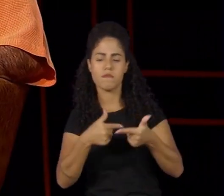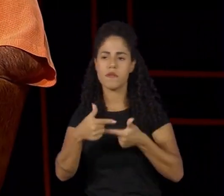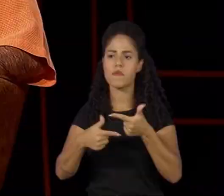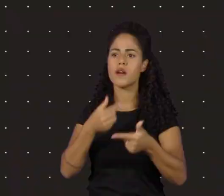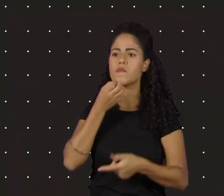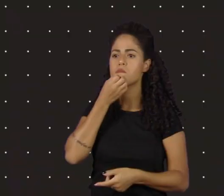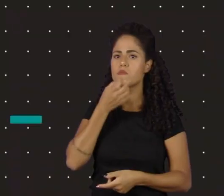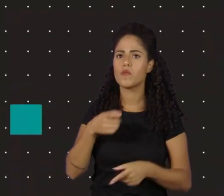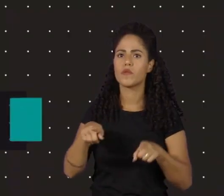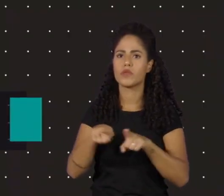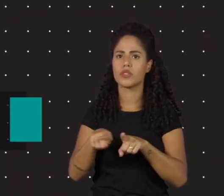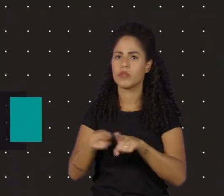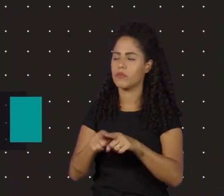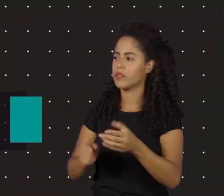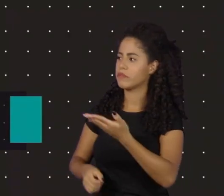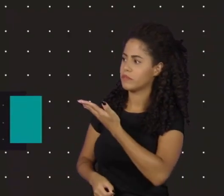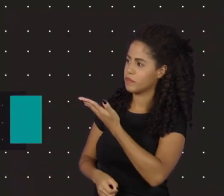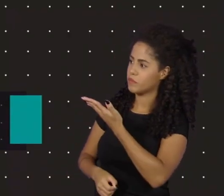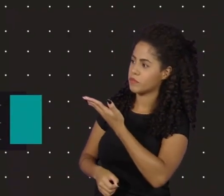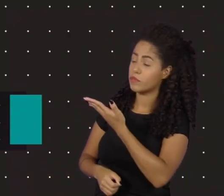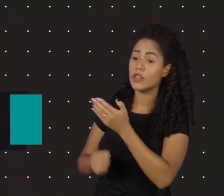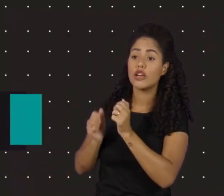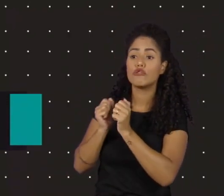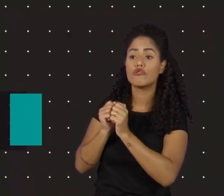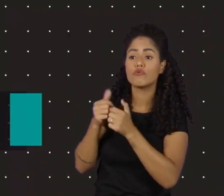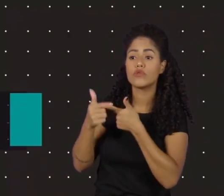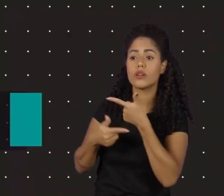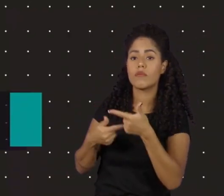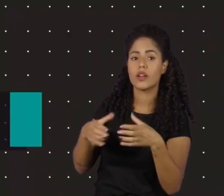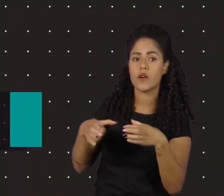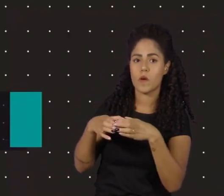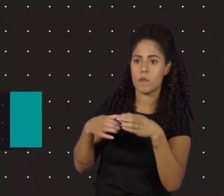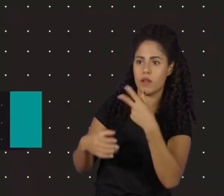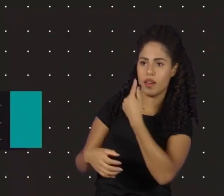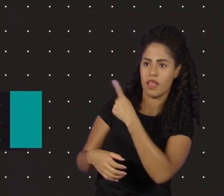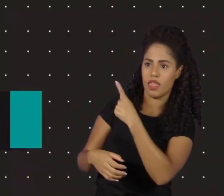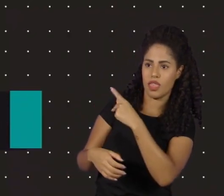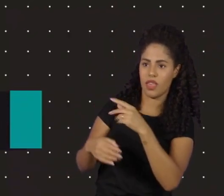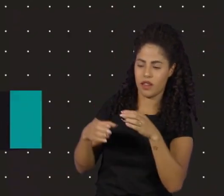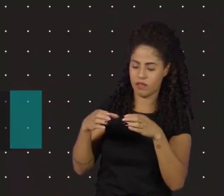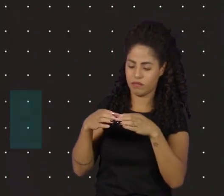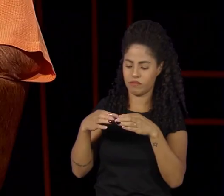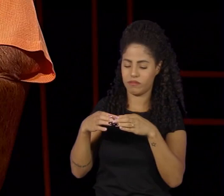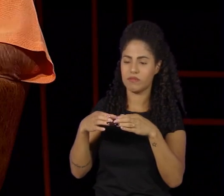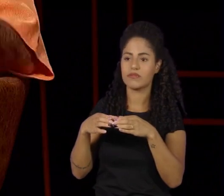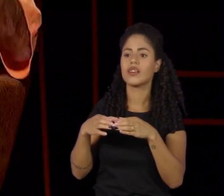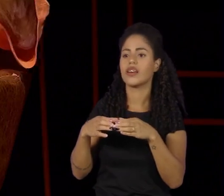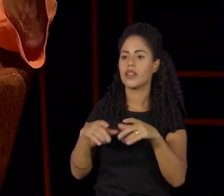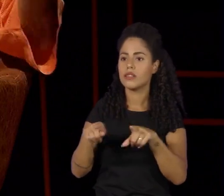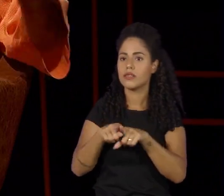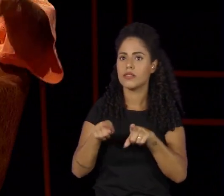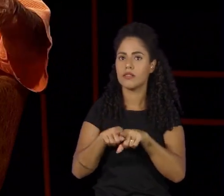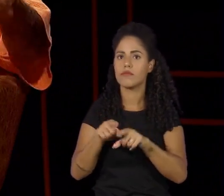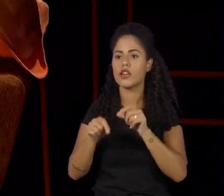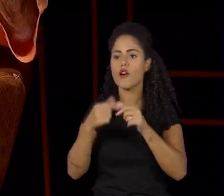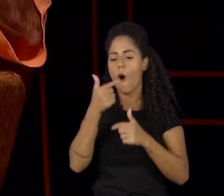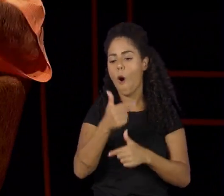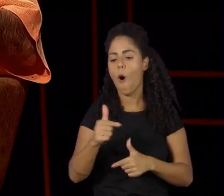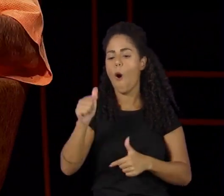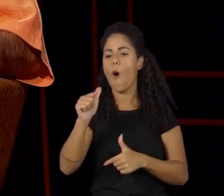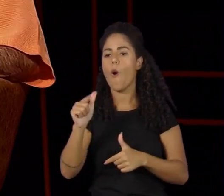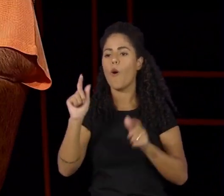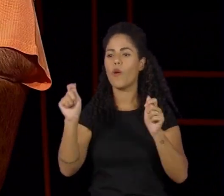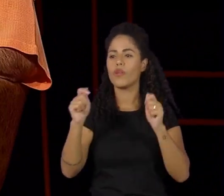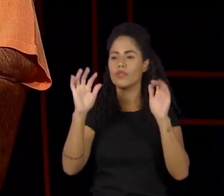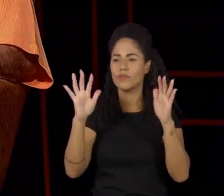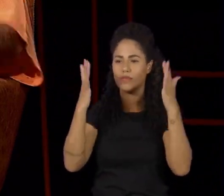na companhia do Altair Lima, não Hair. Ele estava ainda acabando o Hair. Estava acabando, eu fui fazer um outro espetáculo, mas foi